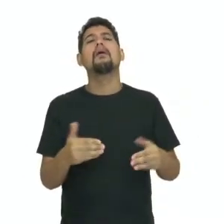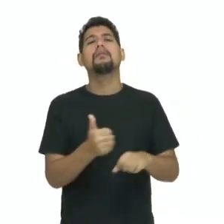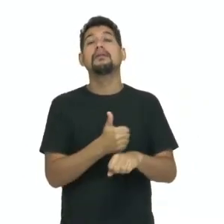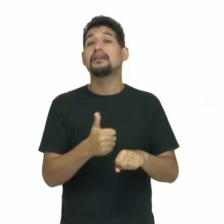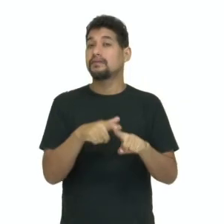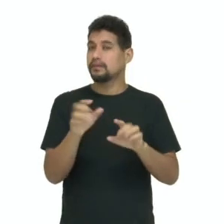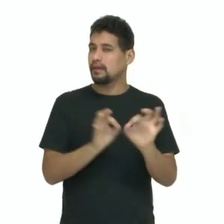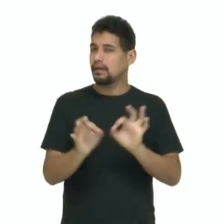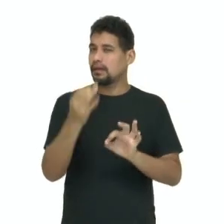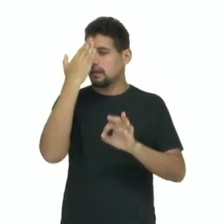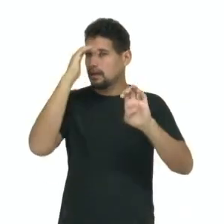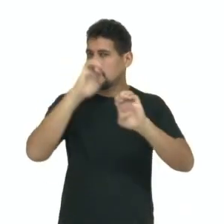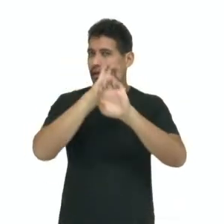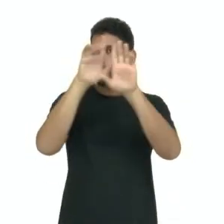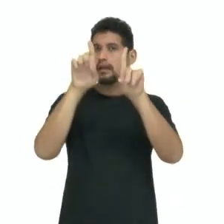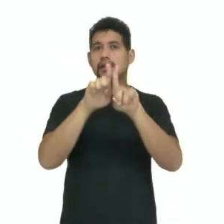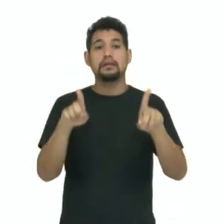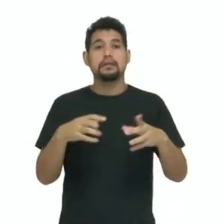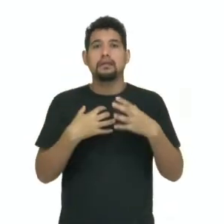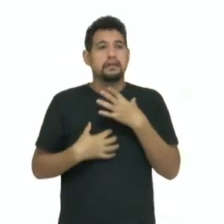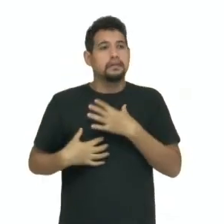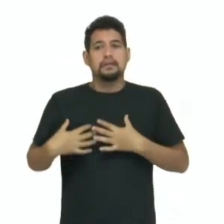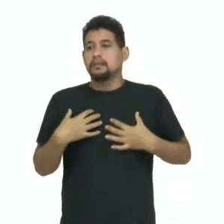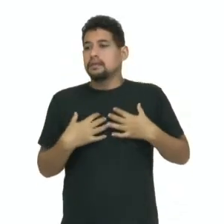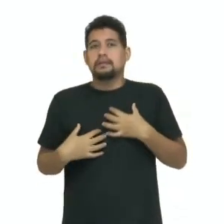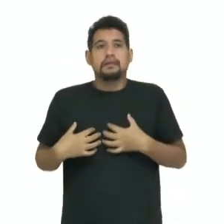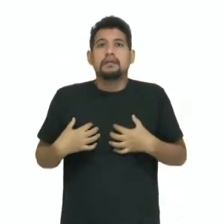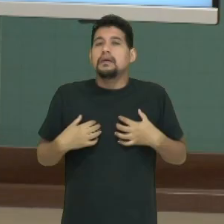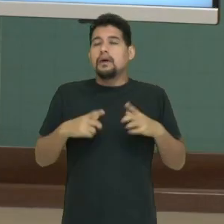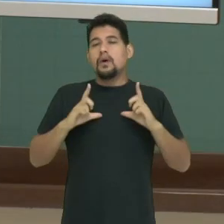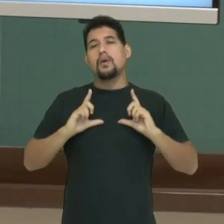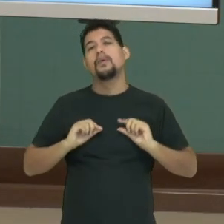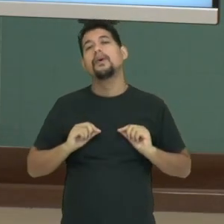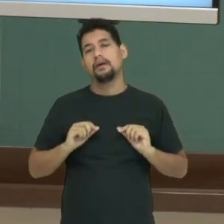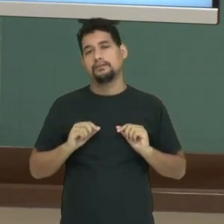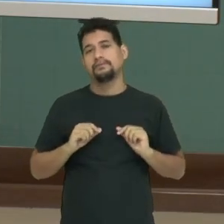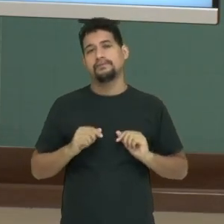e se compreende, a pressão terá menos peso.